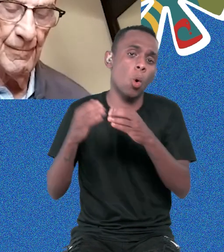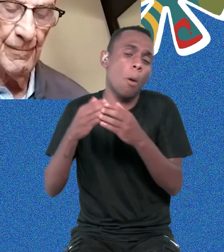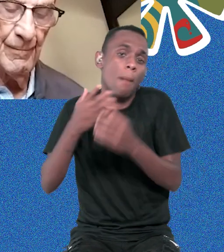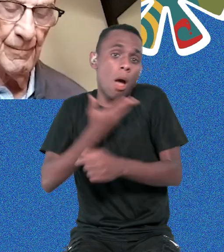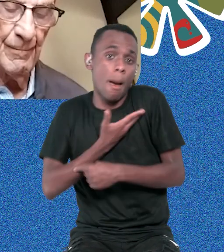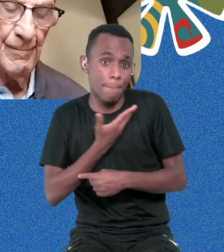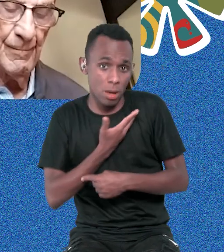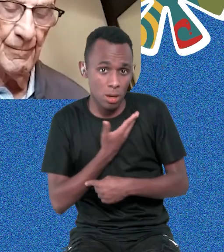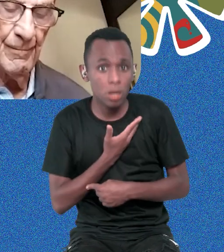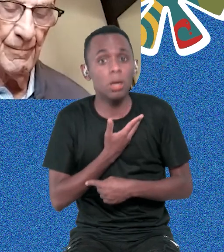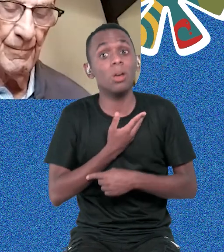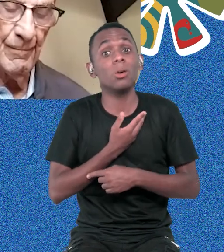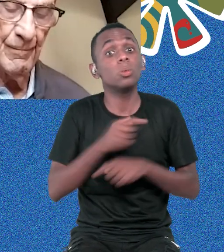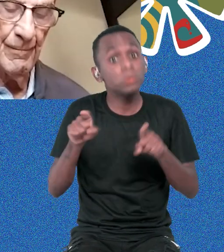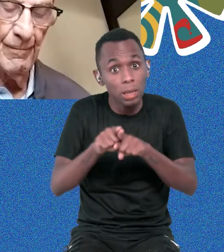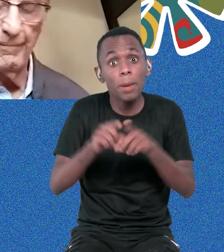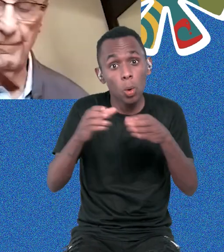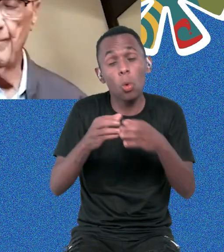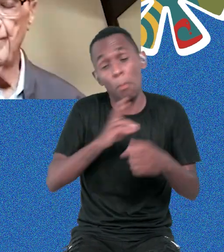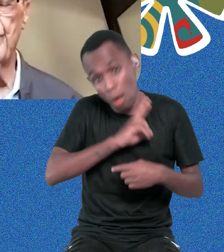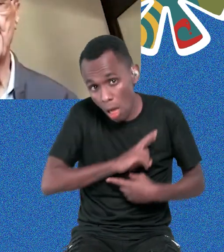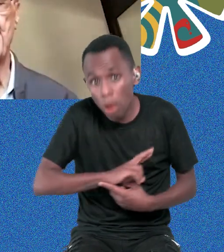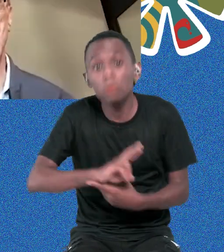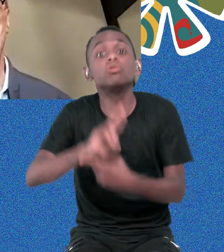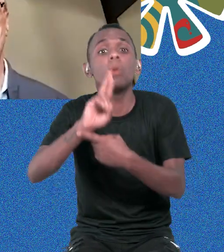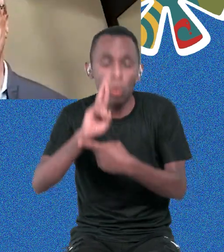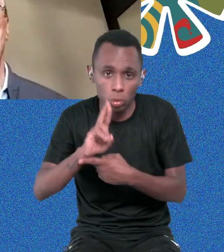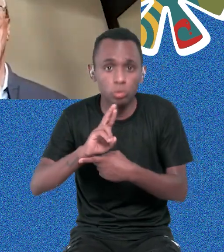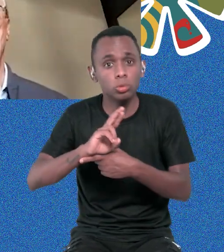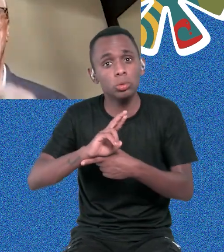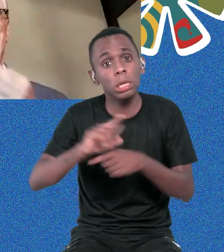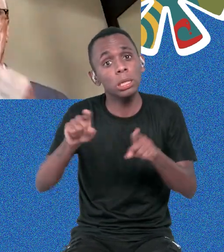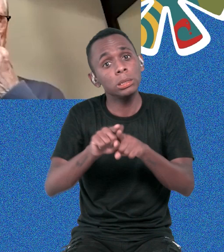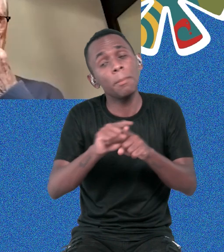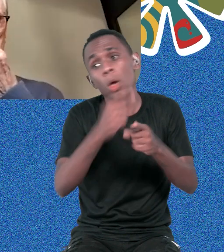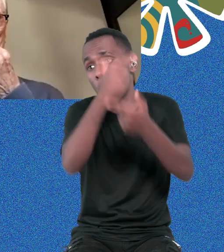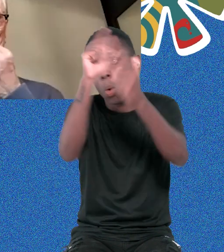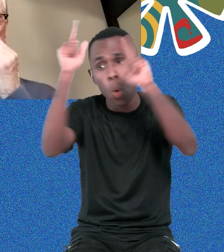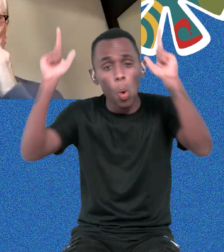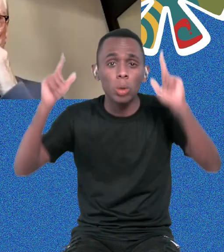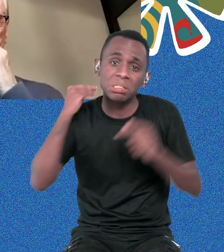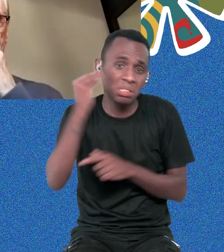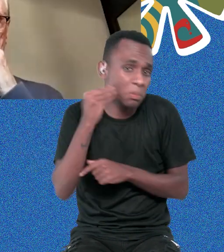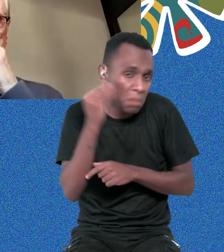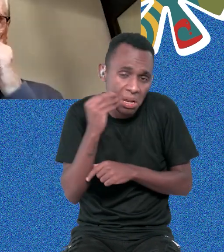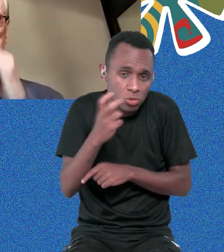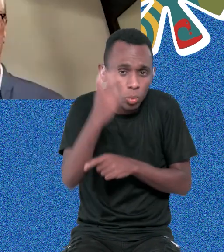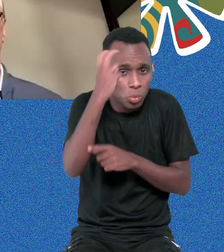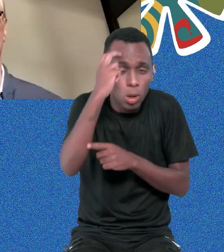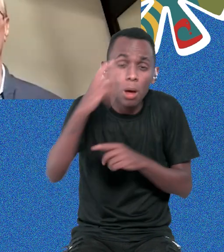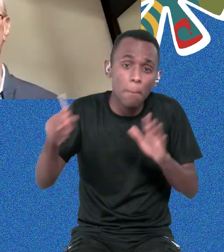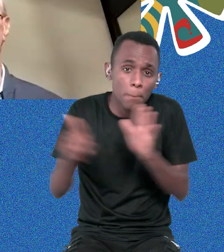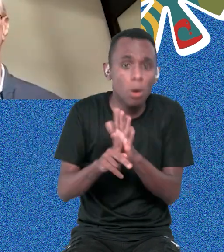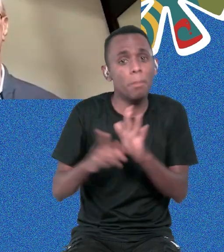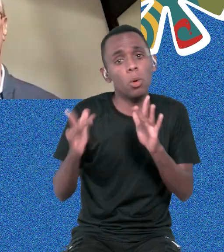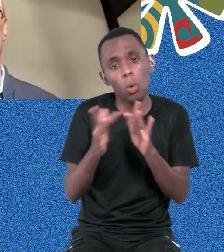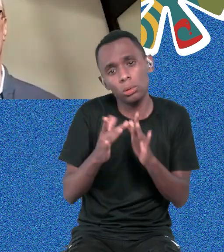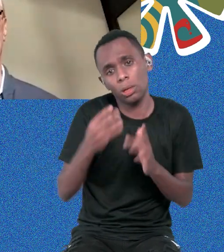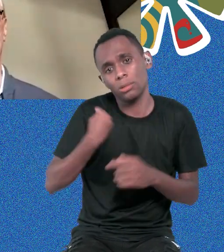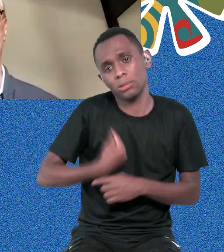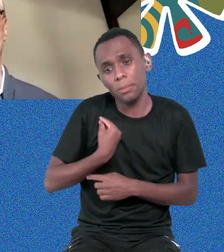nos grupos que estão vinculados à religiosidade e a outras práticas culturais que fazem parte da